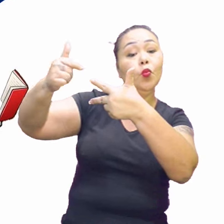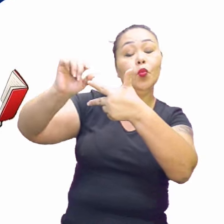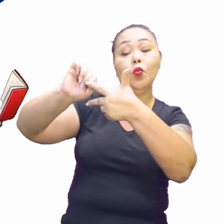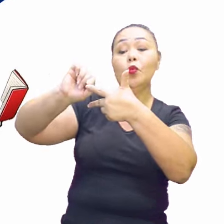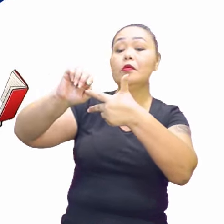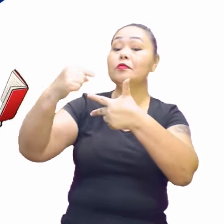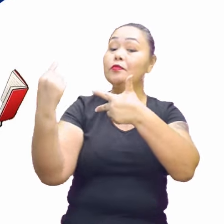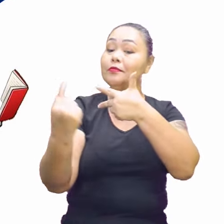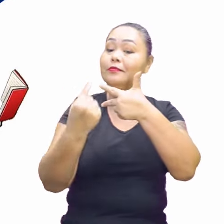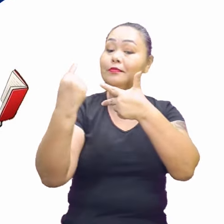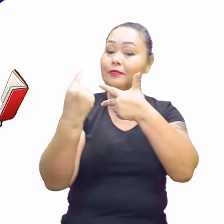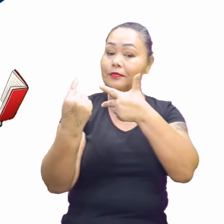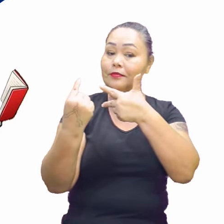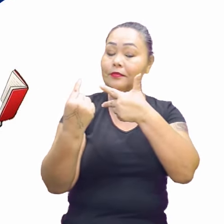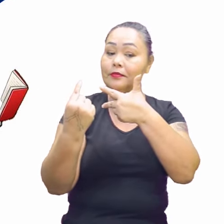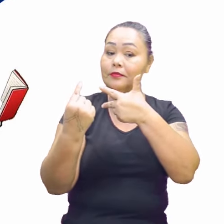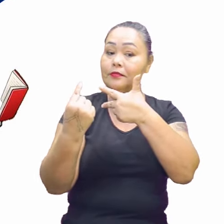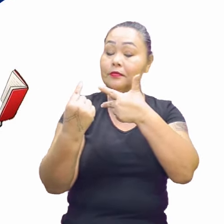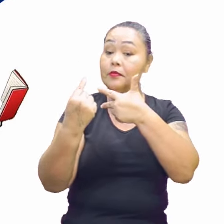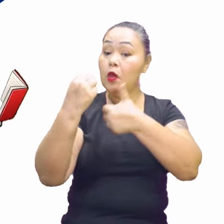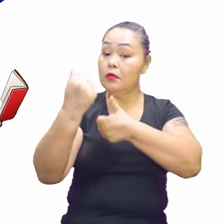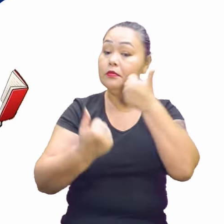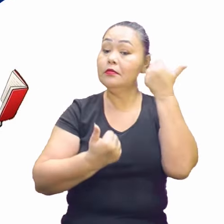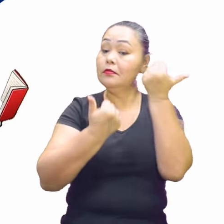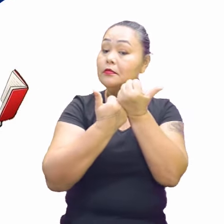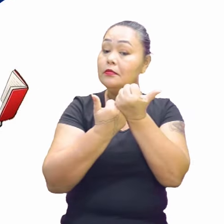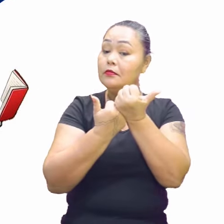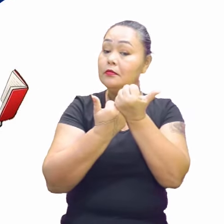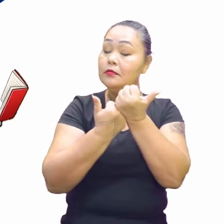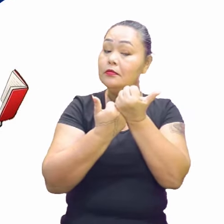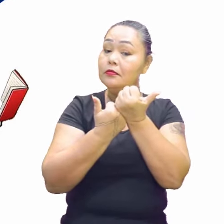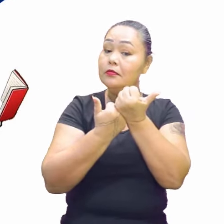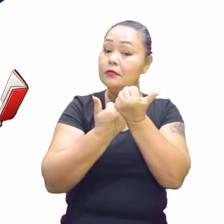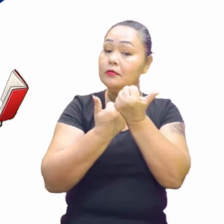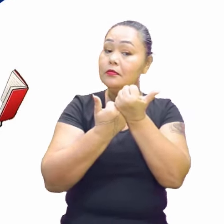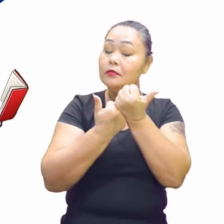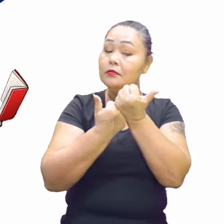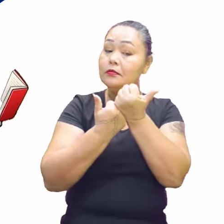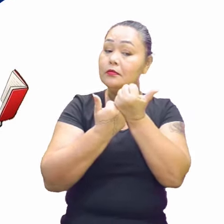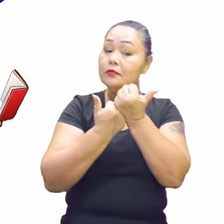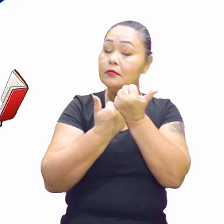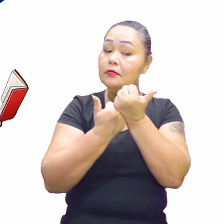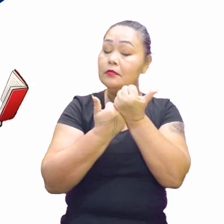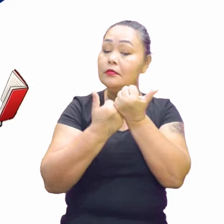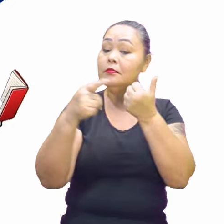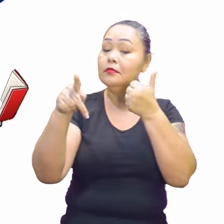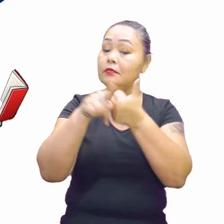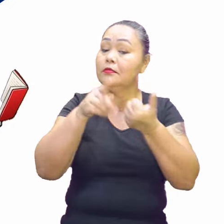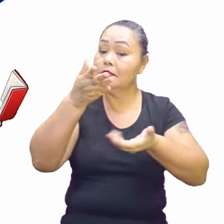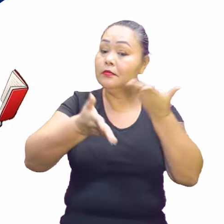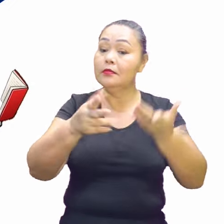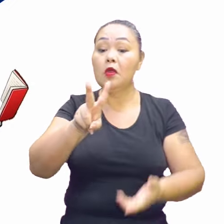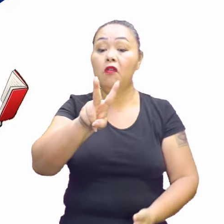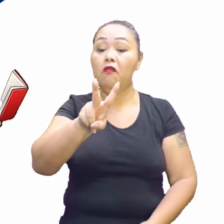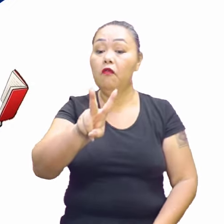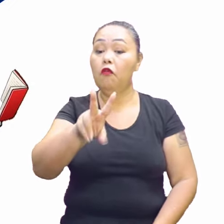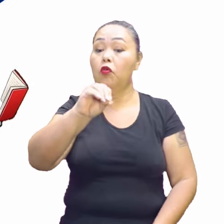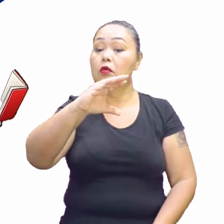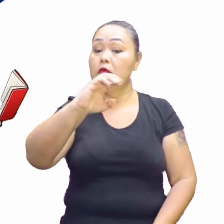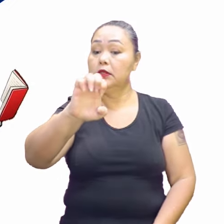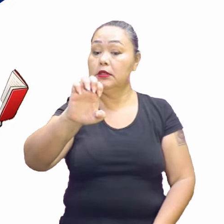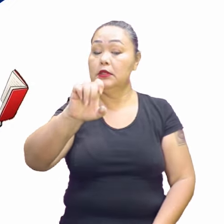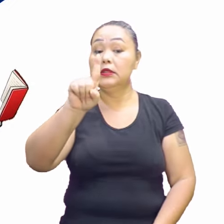do singular. Eu vou substituir, né, o pronome de tratamento você. Como que